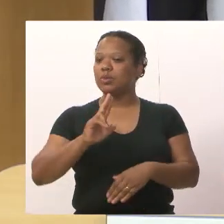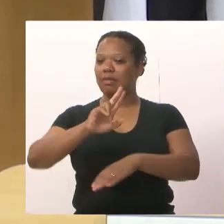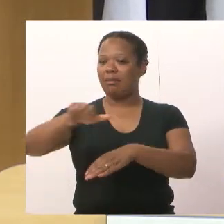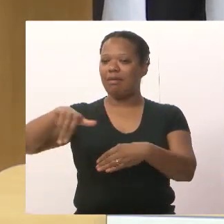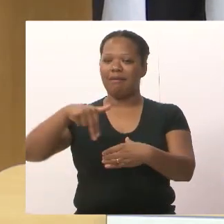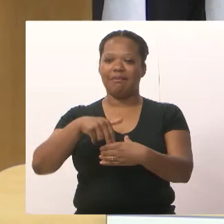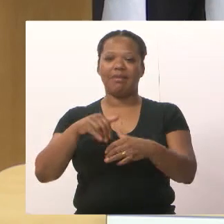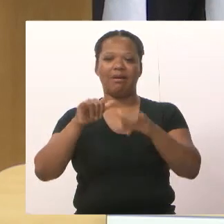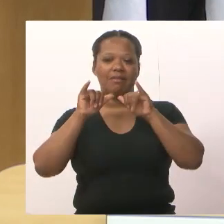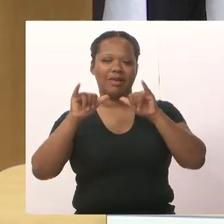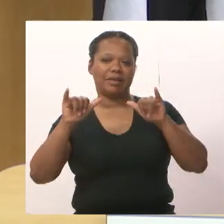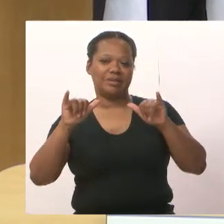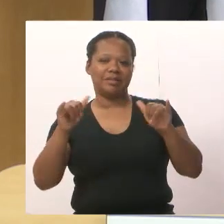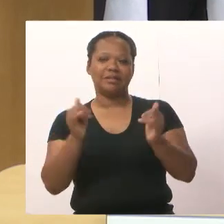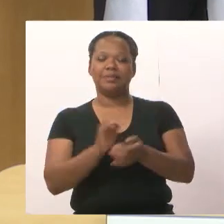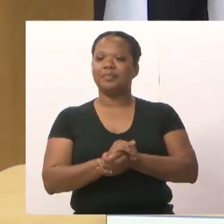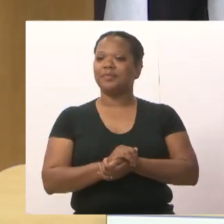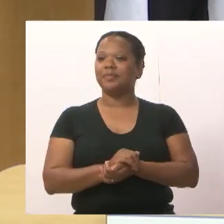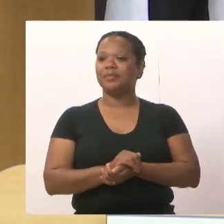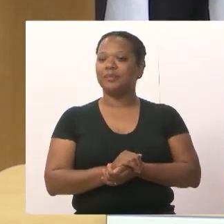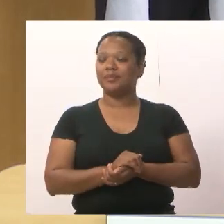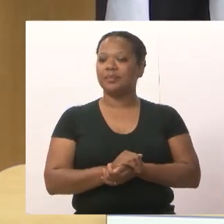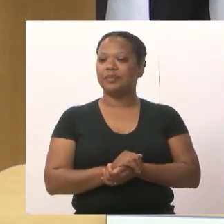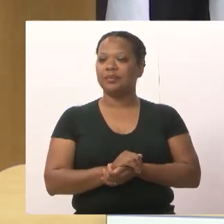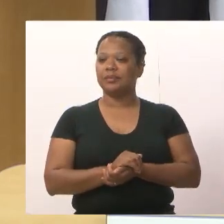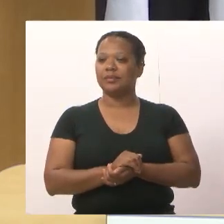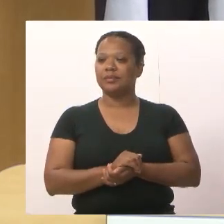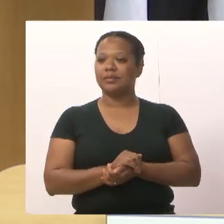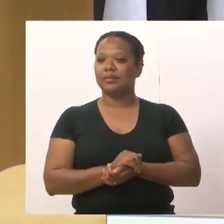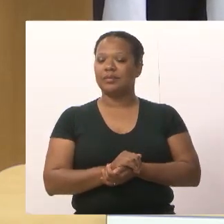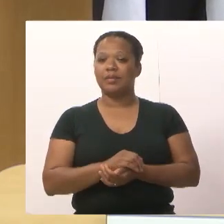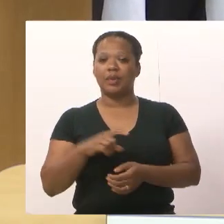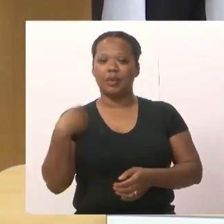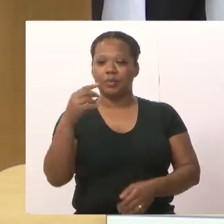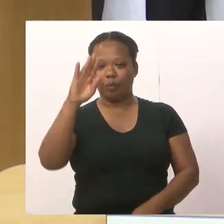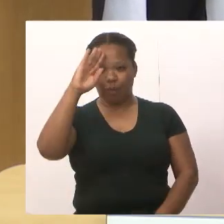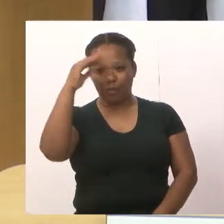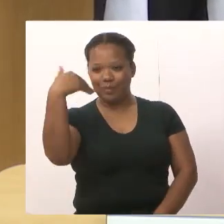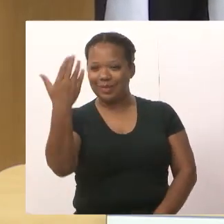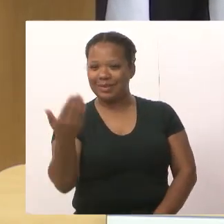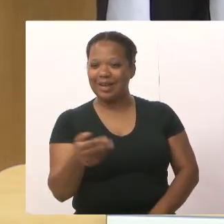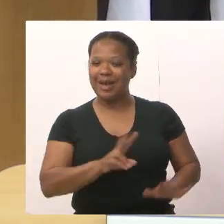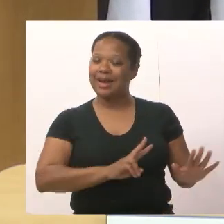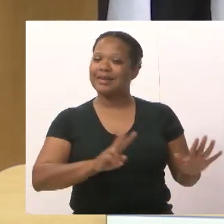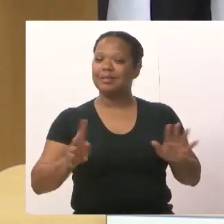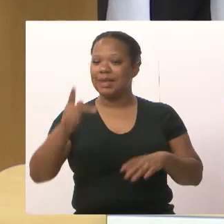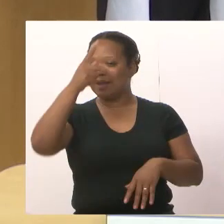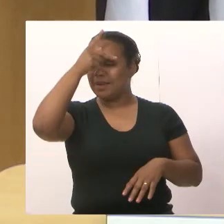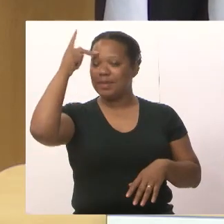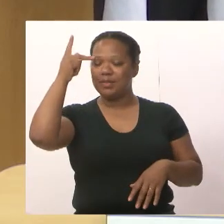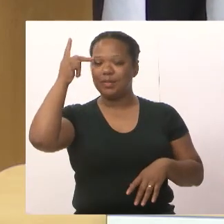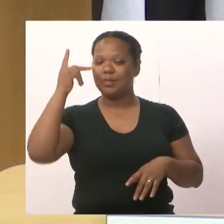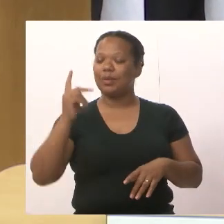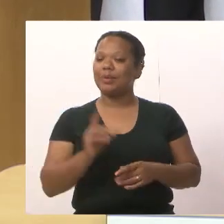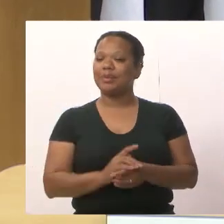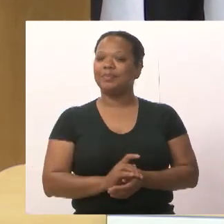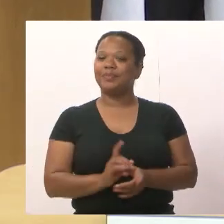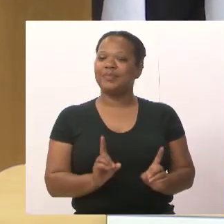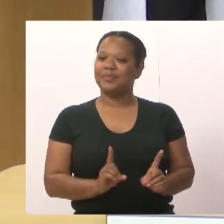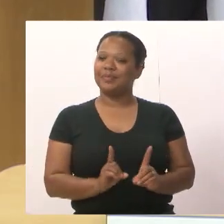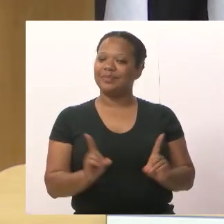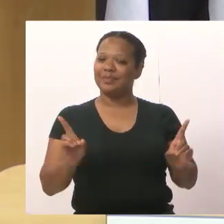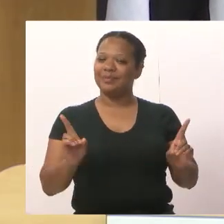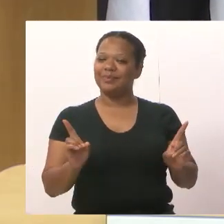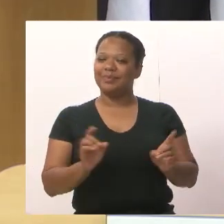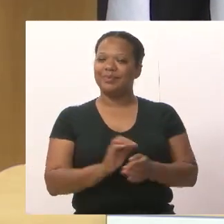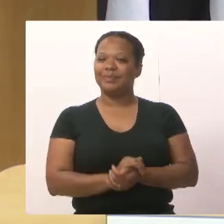tribuna, para poder deixar registrado aqui a nossa homenagem à Semana da Pessoa com Deficiência.